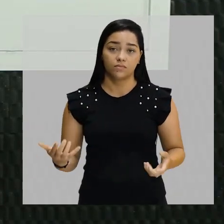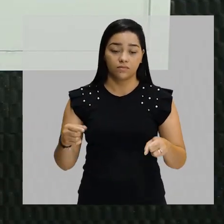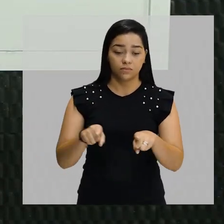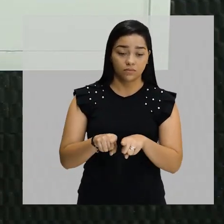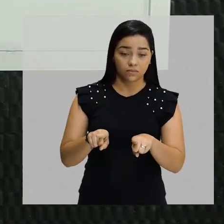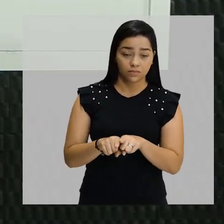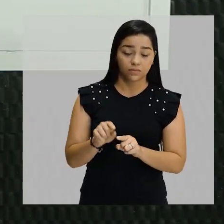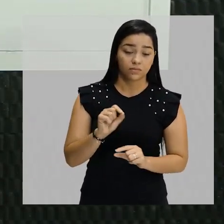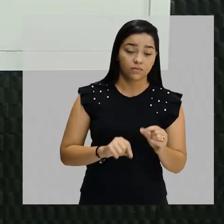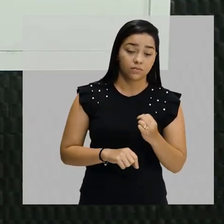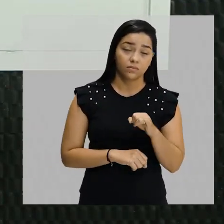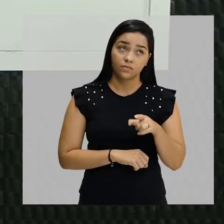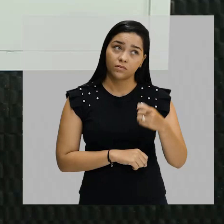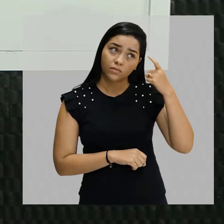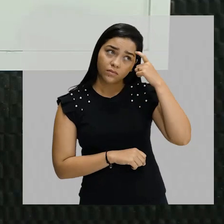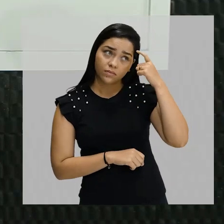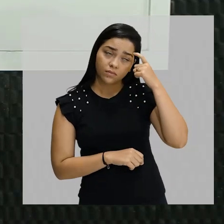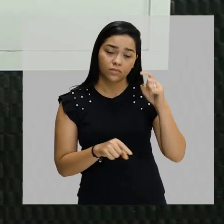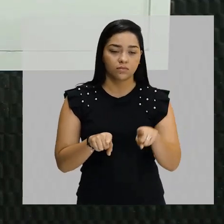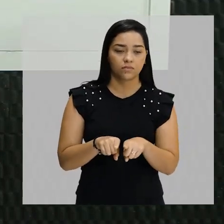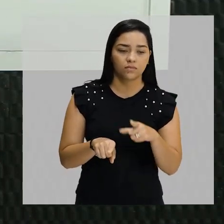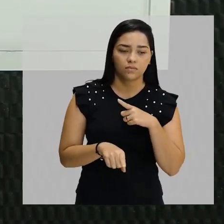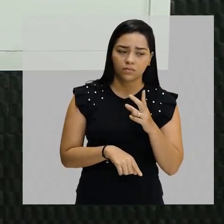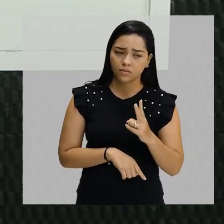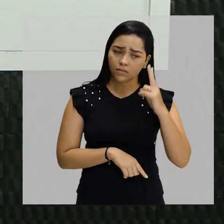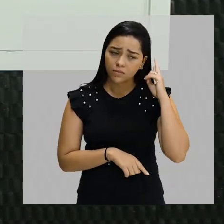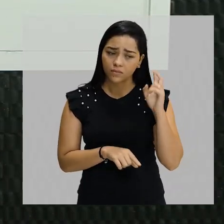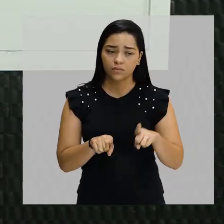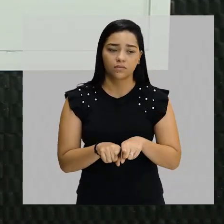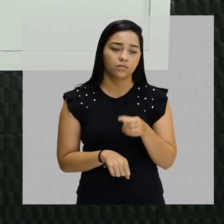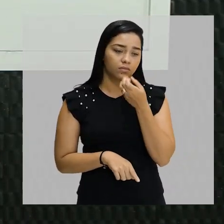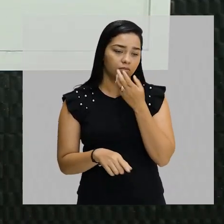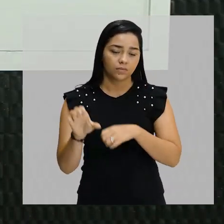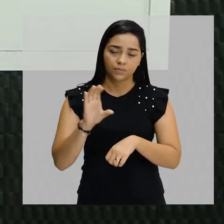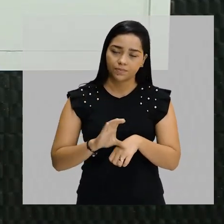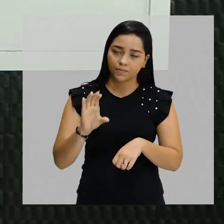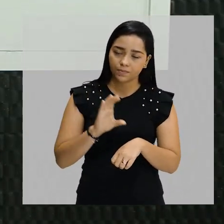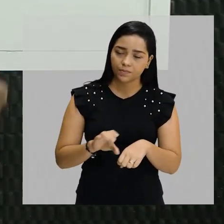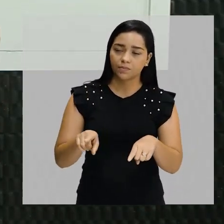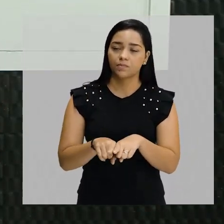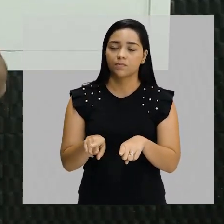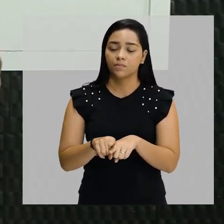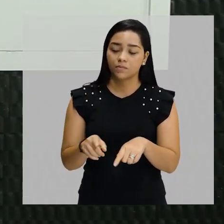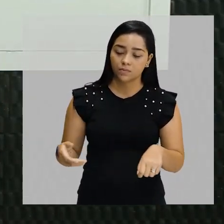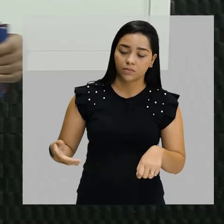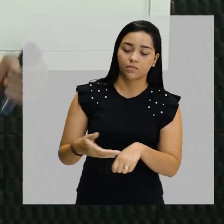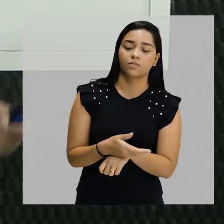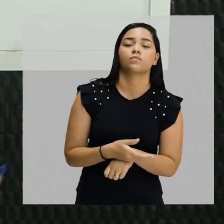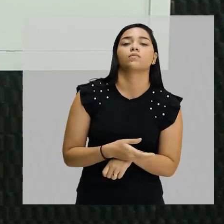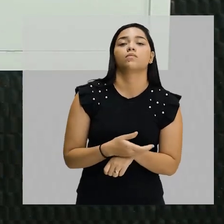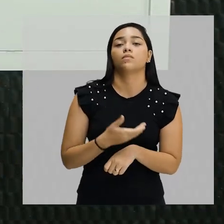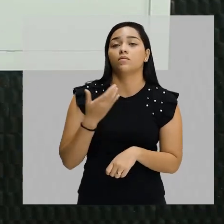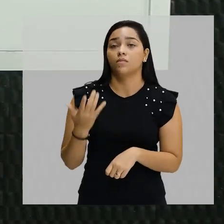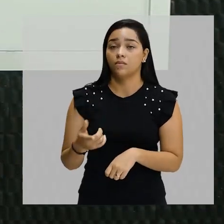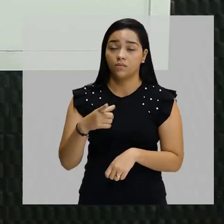aí se você está pensando nisso você está pensando no vestibular você está pensando num bom curso universitário para entrar para ingressar para